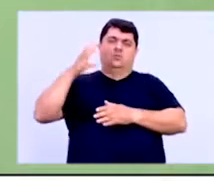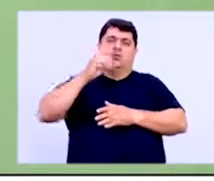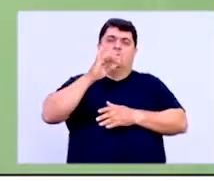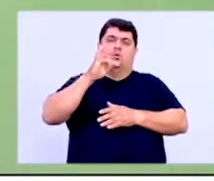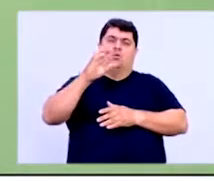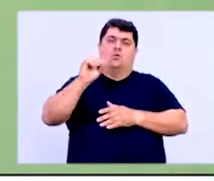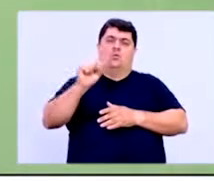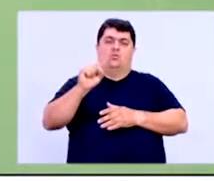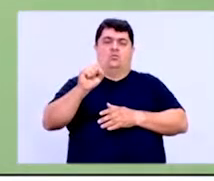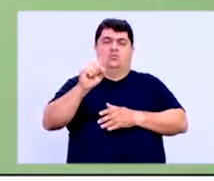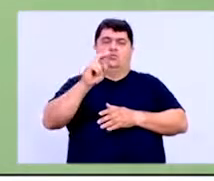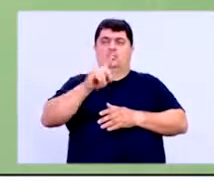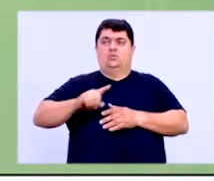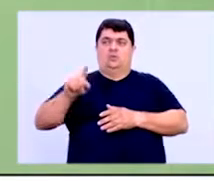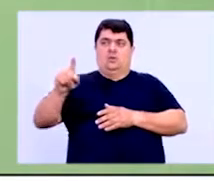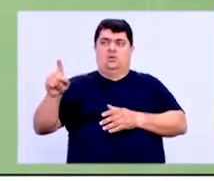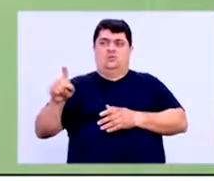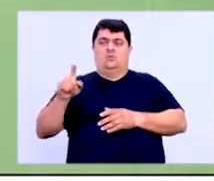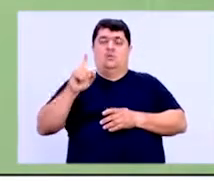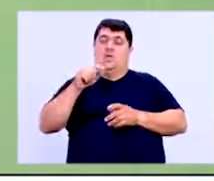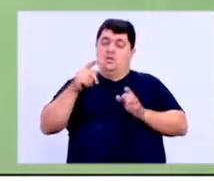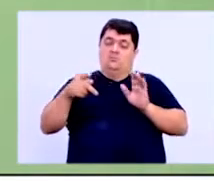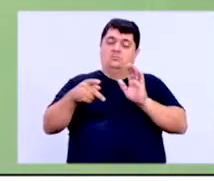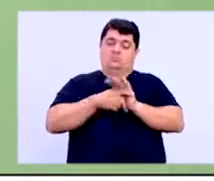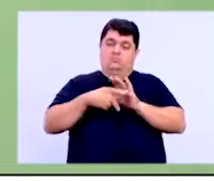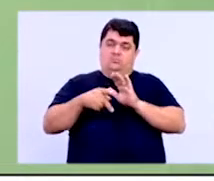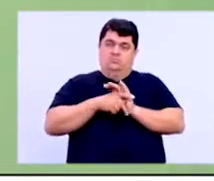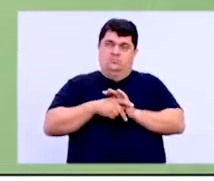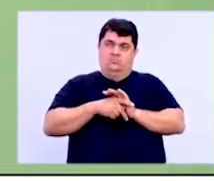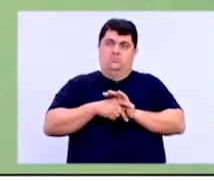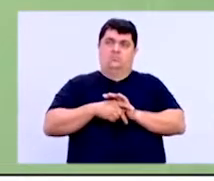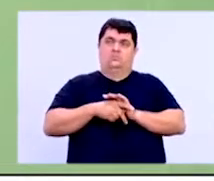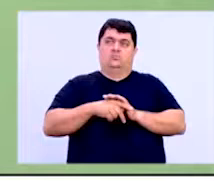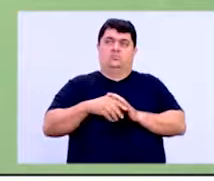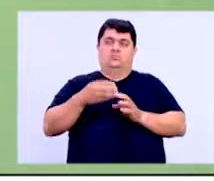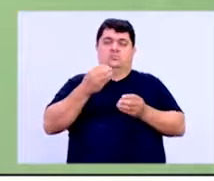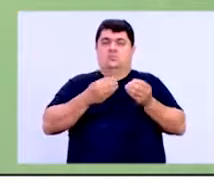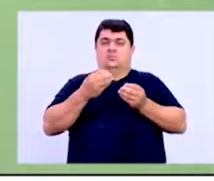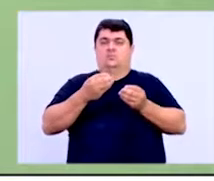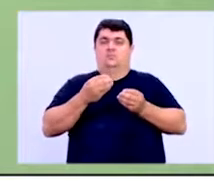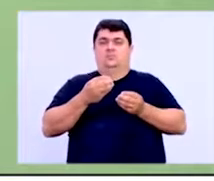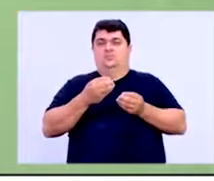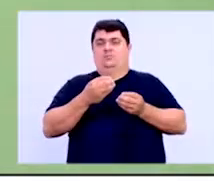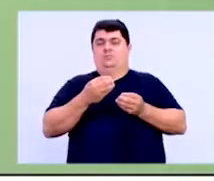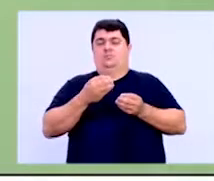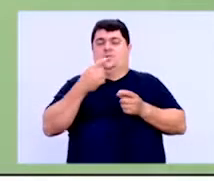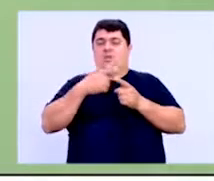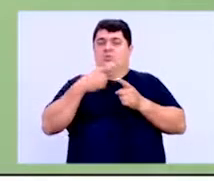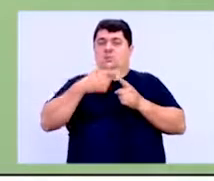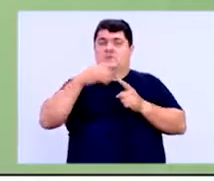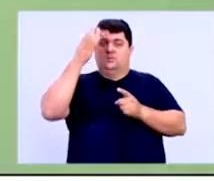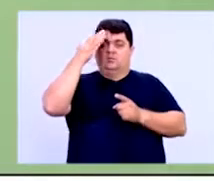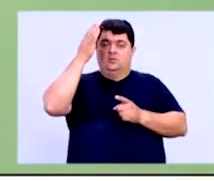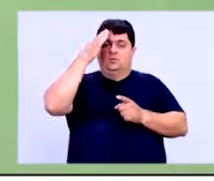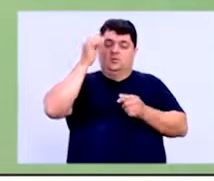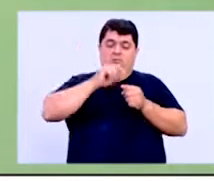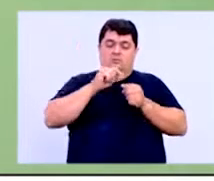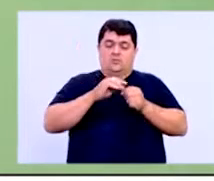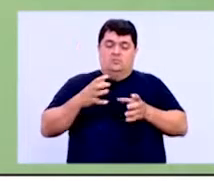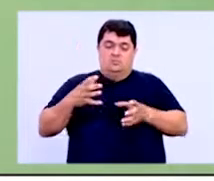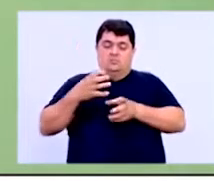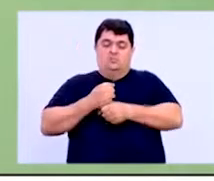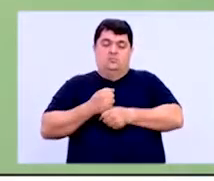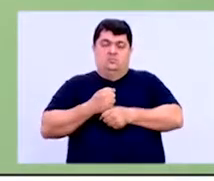unitário. Como definir o custo unitário? É para isso que a gente viu como definir o custo unitário. Para saber fazer a formação do